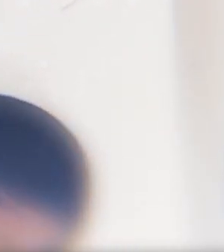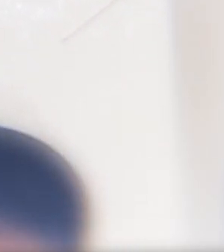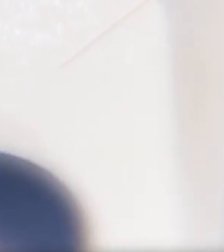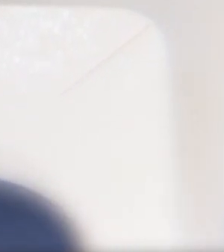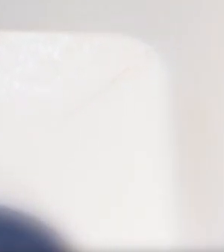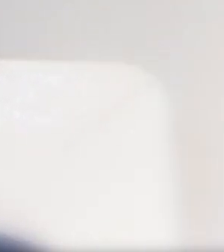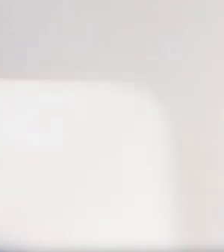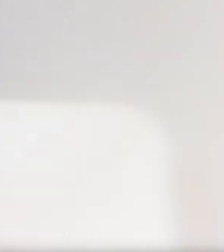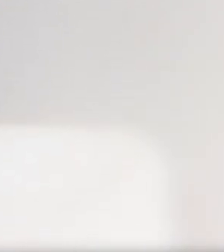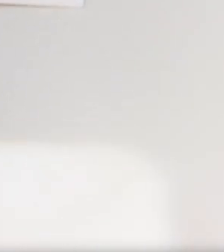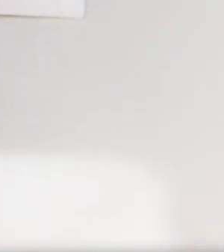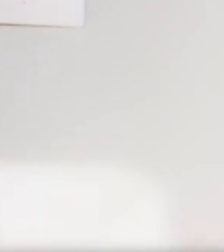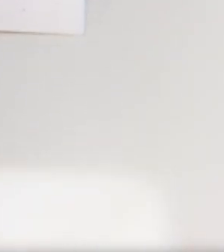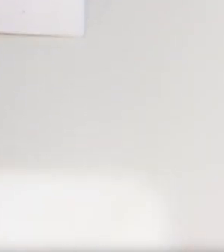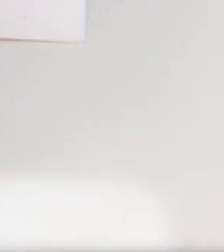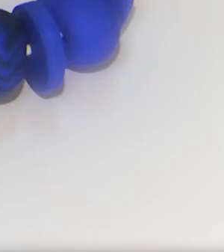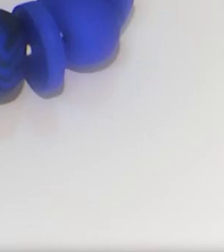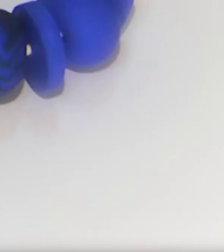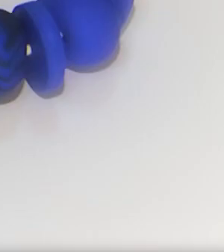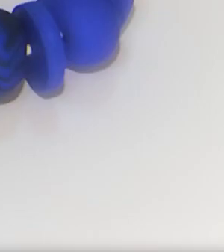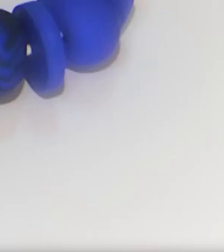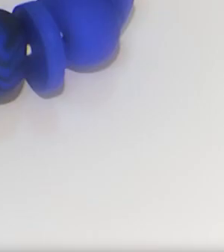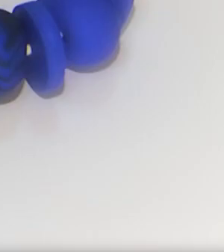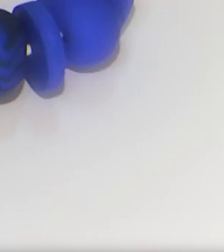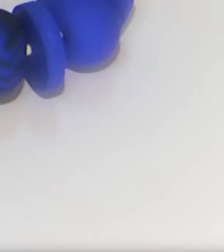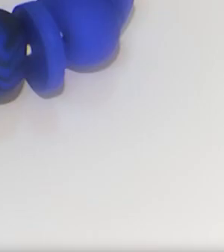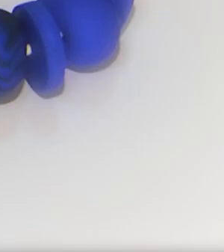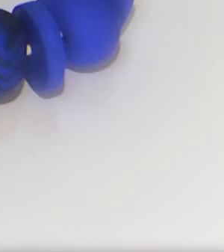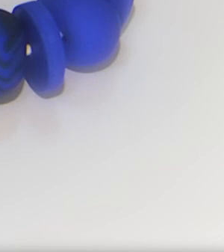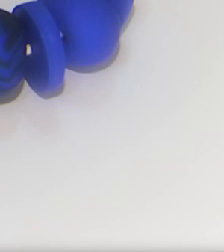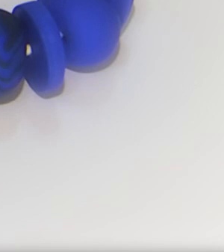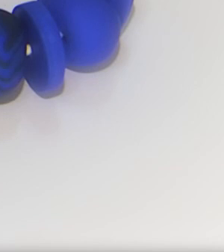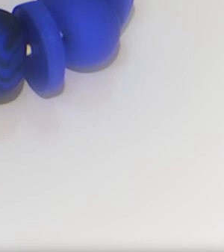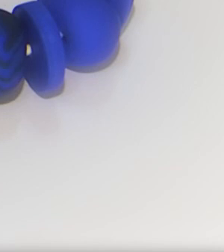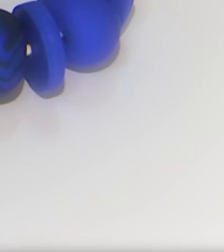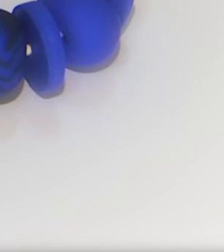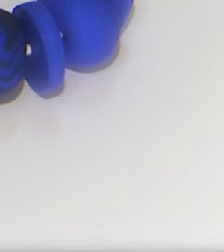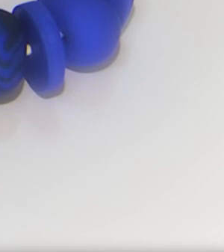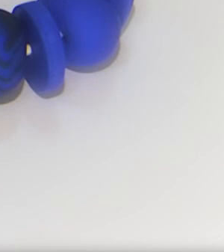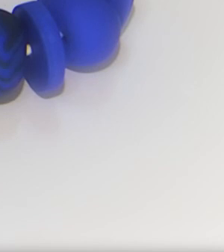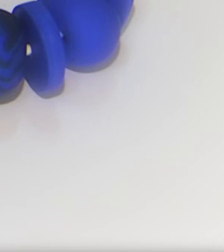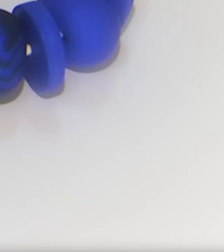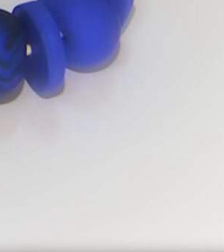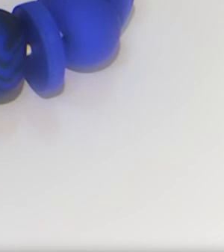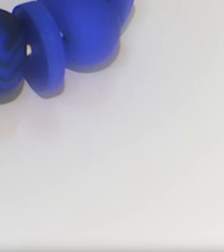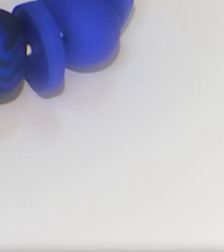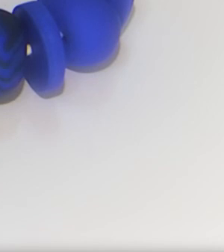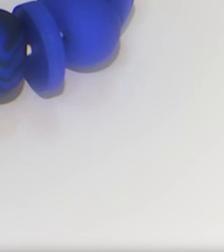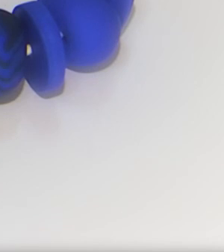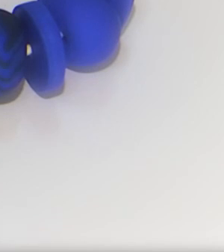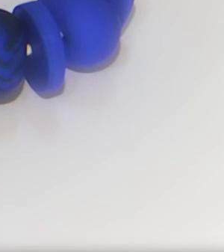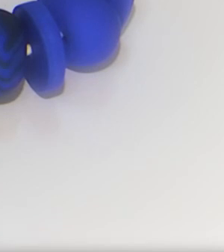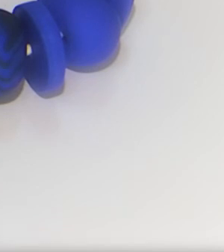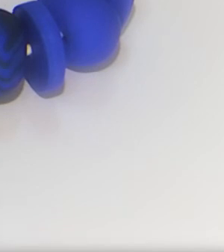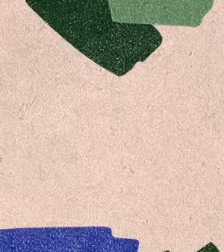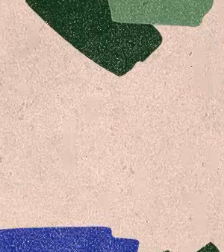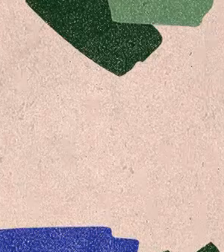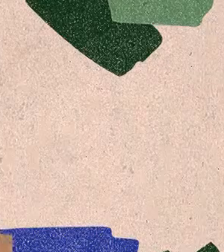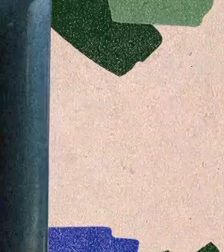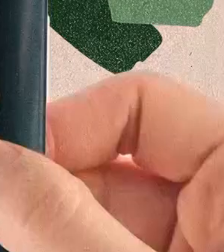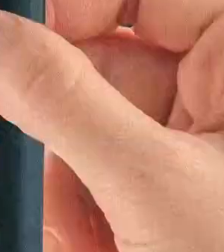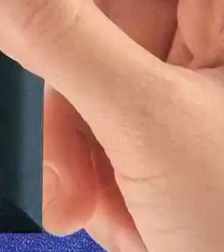ou deixar ele mais longo. Aqui ficou 2 pontinhas. Sim. Então a gente vai cortar